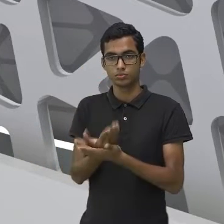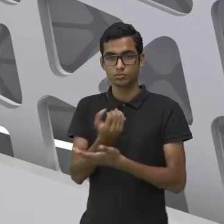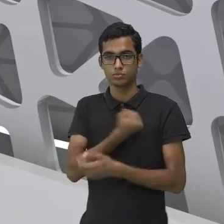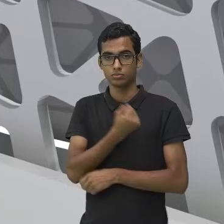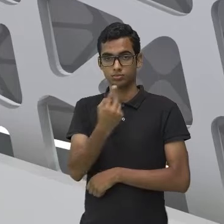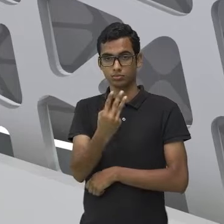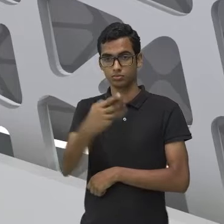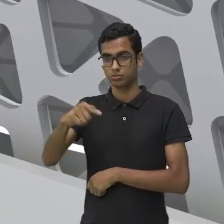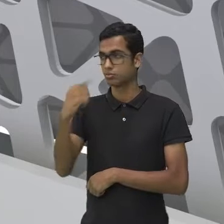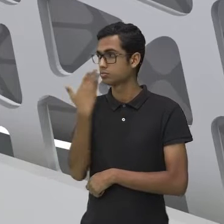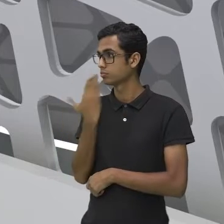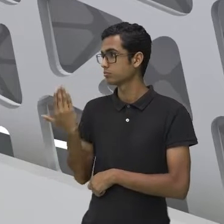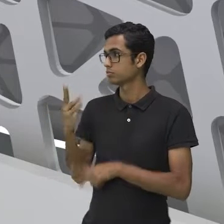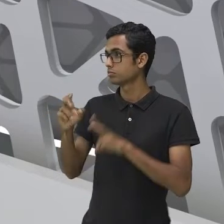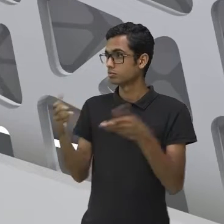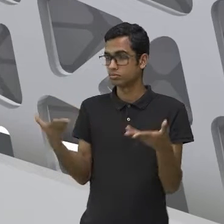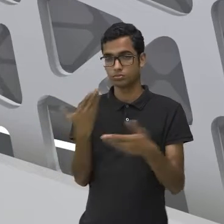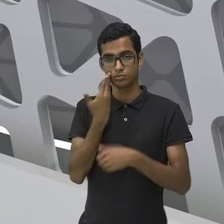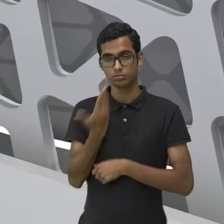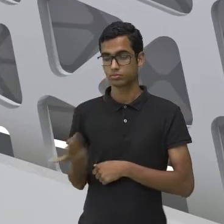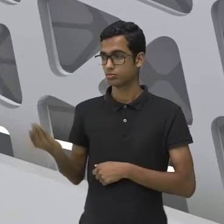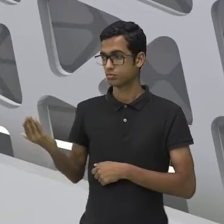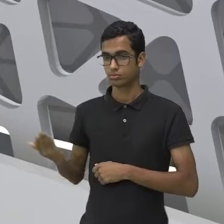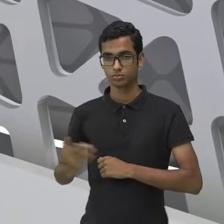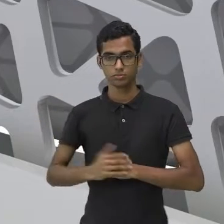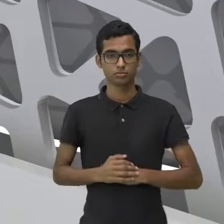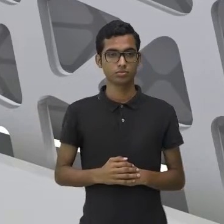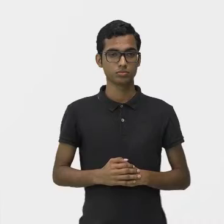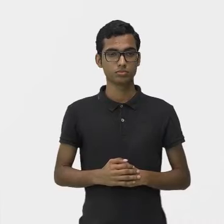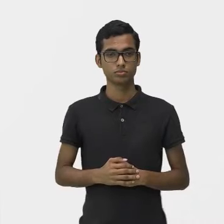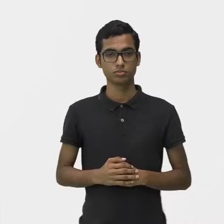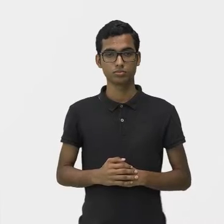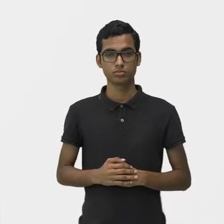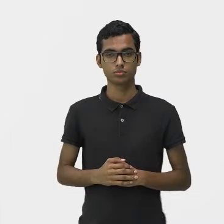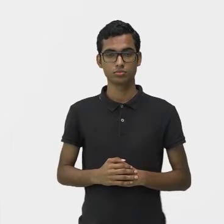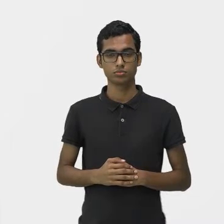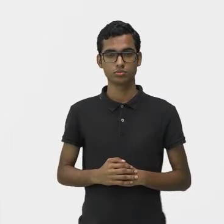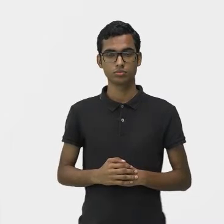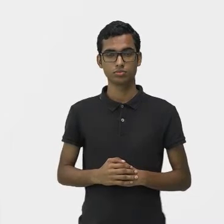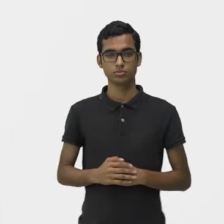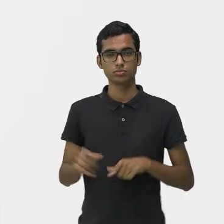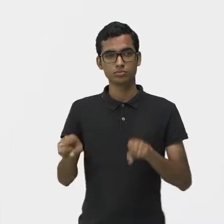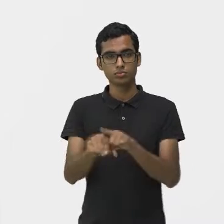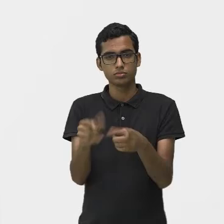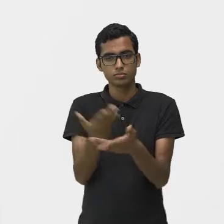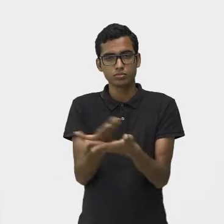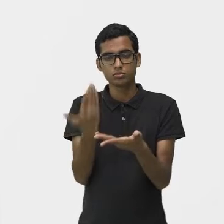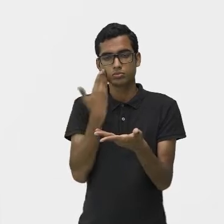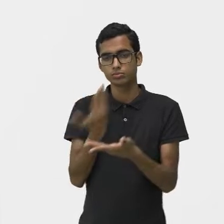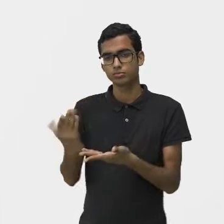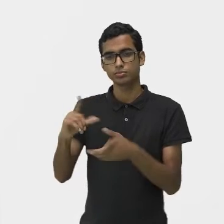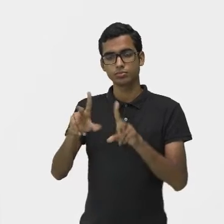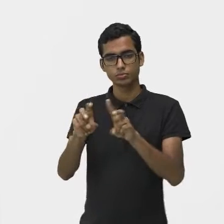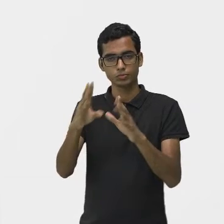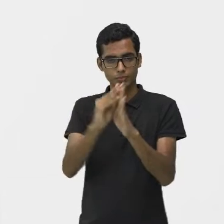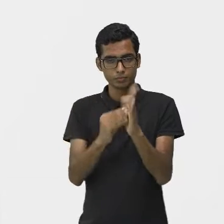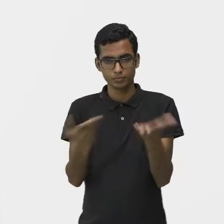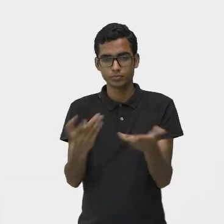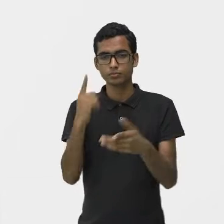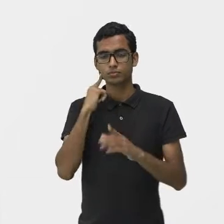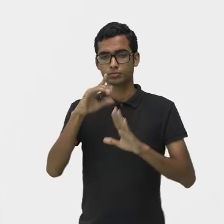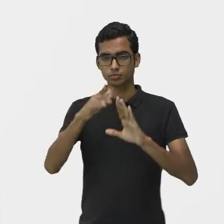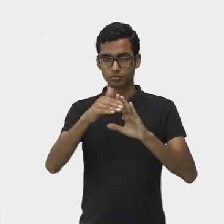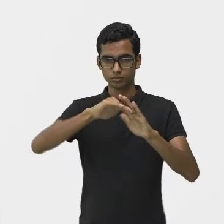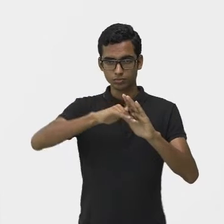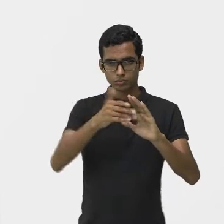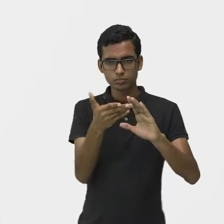37 vamos agora conhecer o objeto de conhecimento. Muito bem, com o objeto de conhecimento, como conteúdo hoje, nós